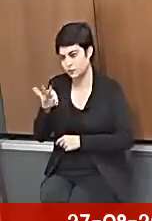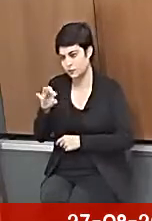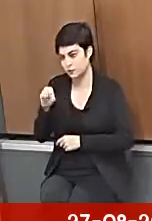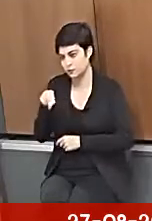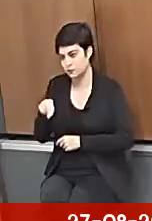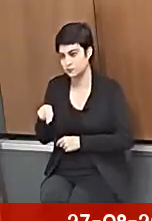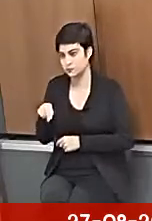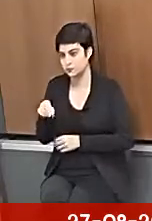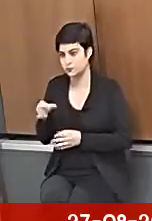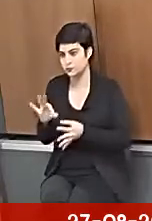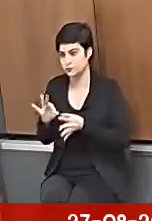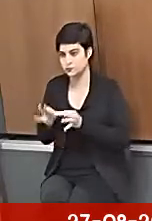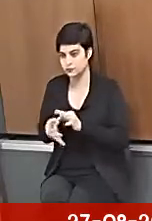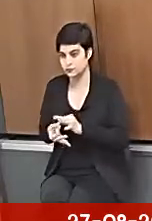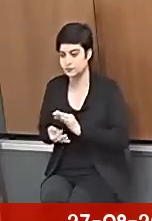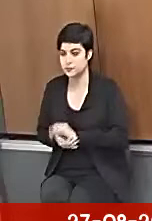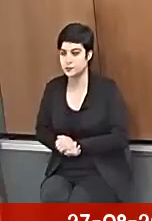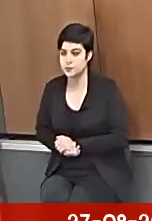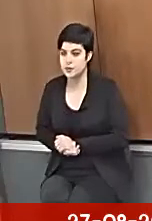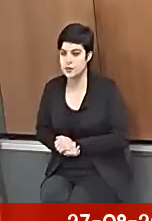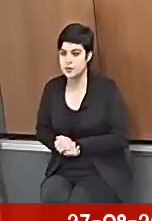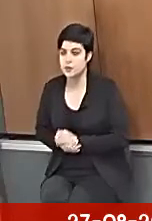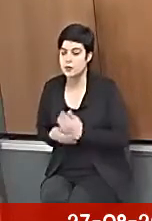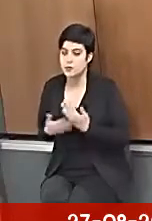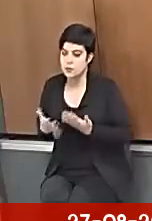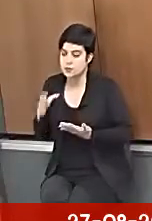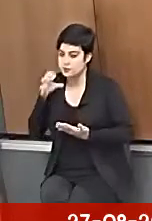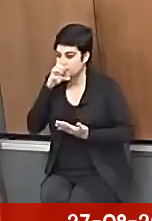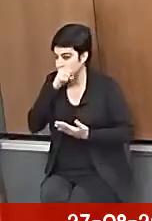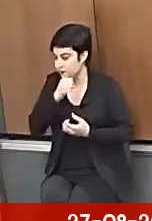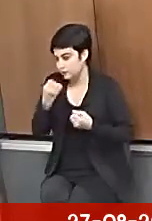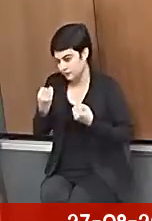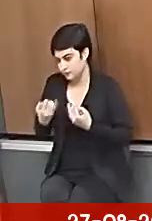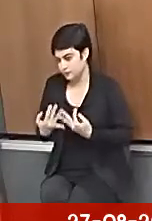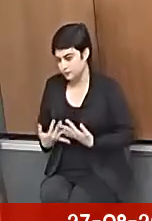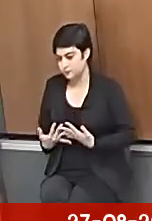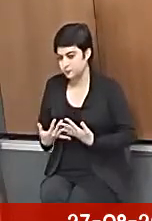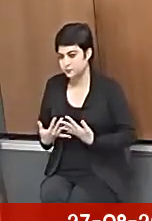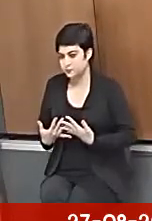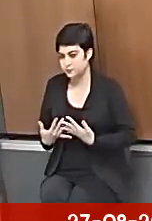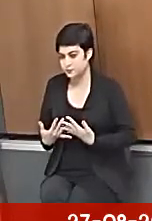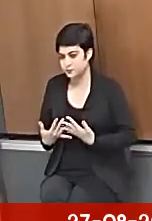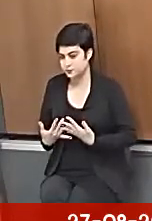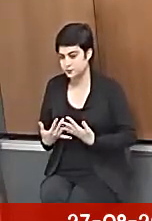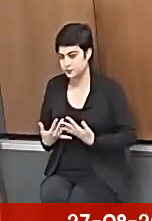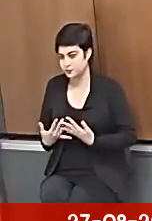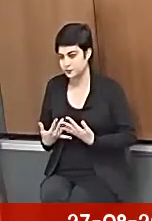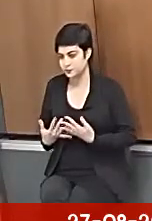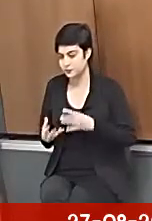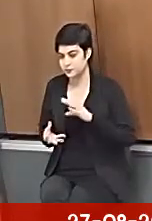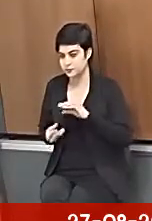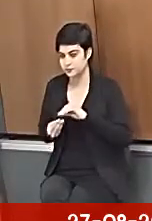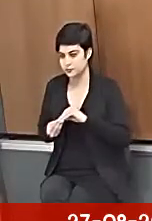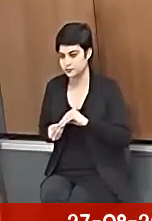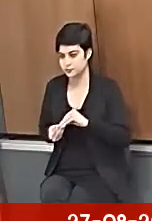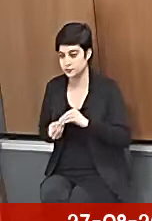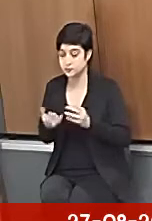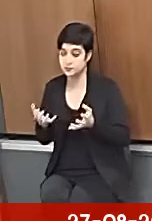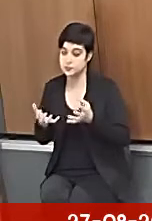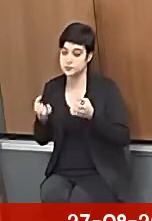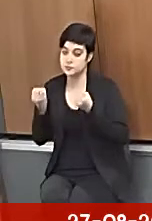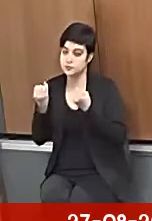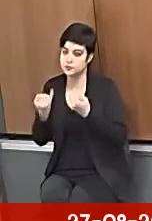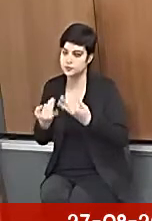palavra permite só brevemente e garante só a última fala eu queria dizer